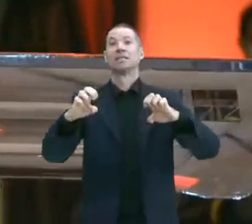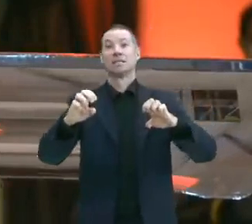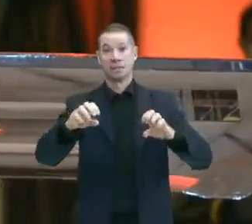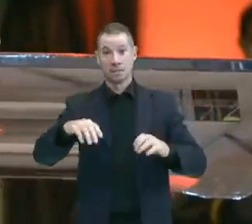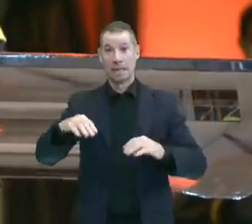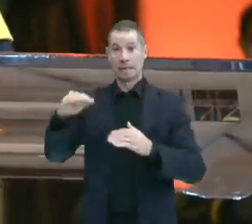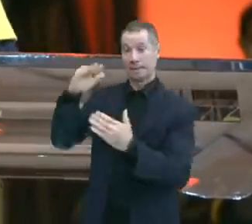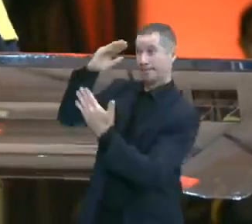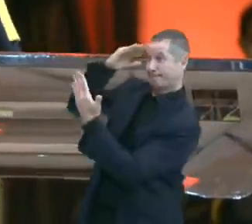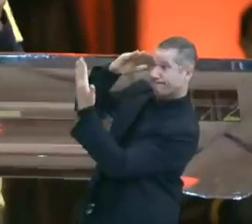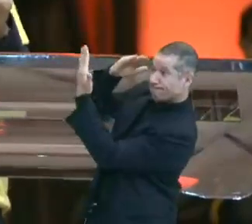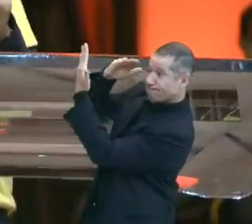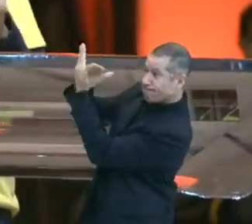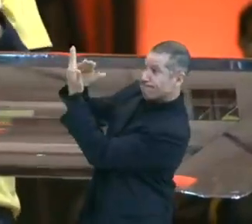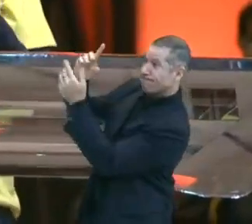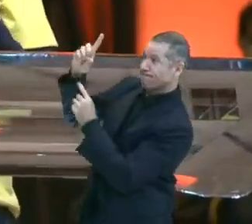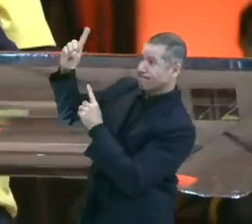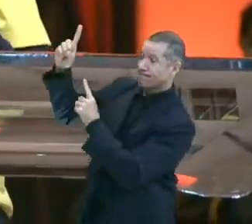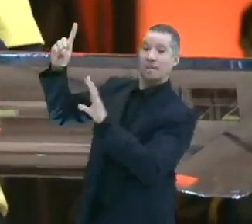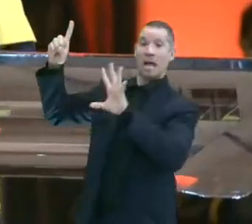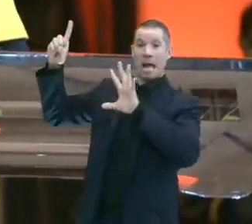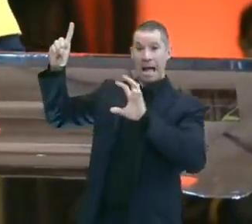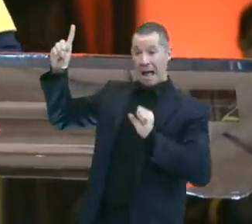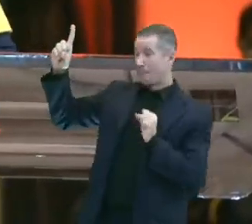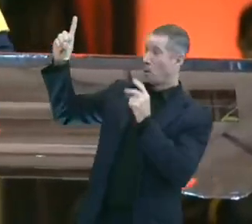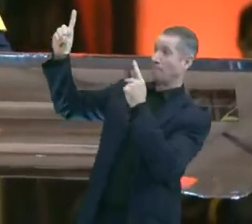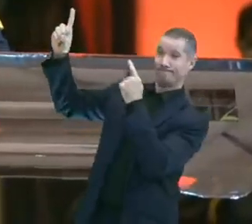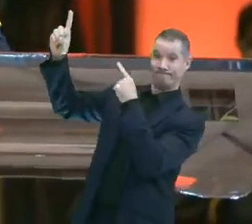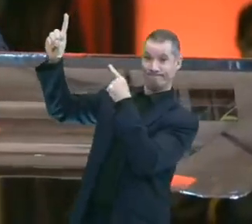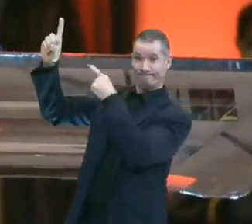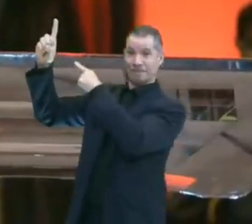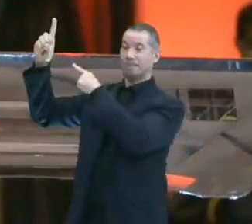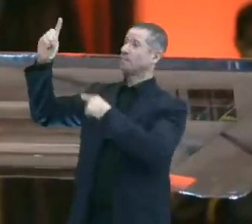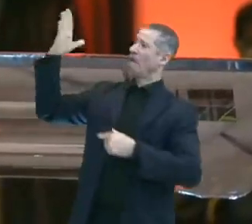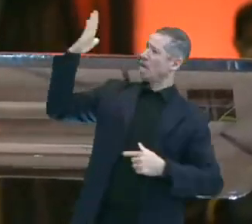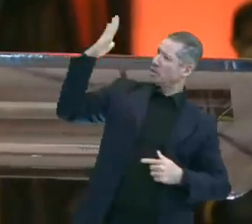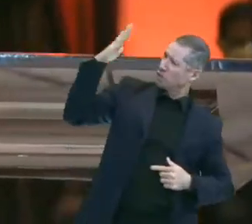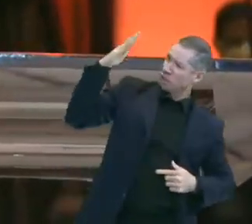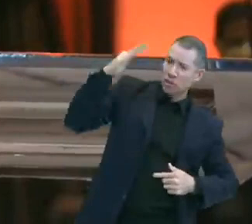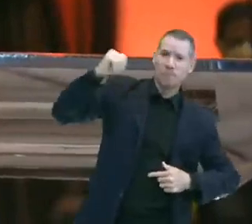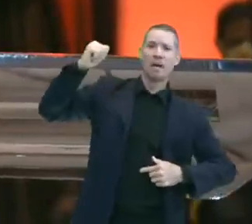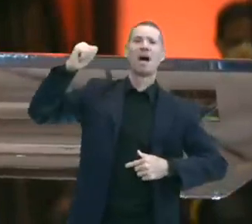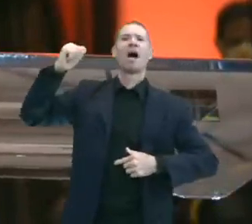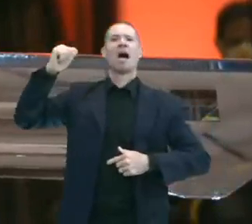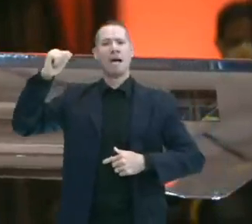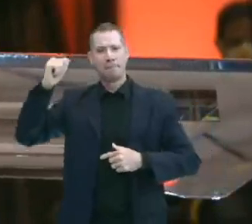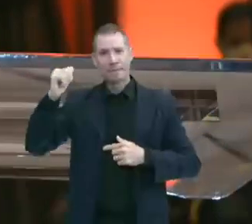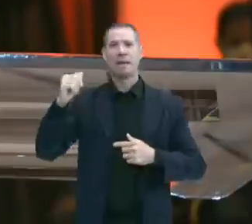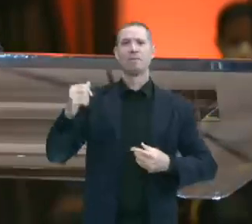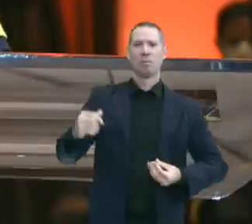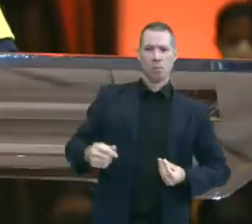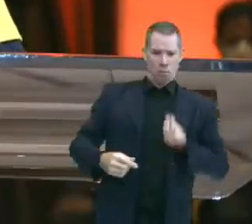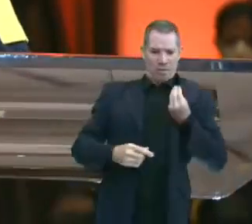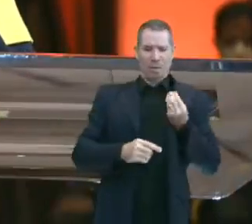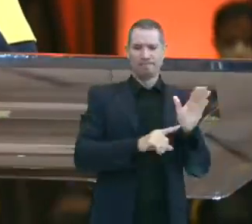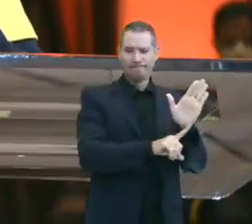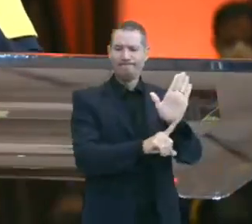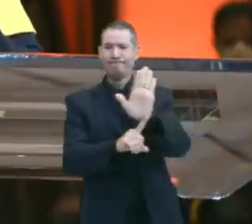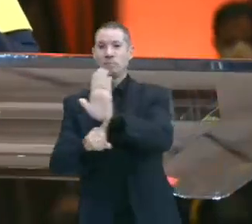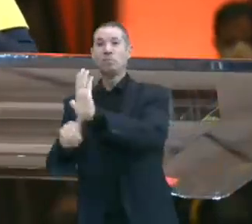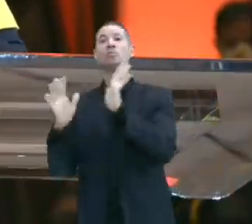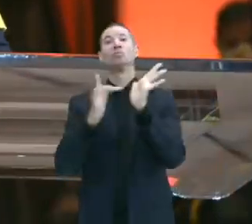de obediência e de amor a Deus. Deus nos chama para ser representantes de